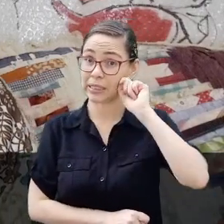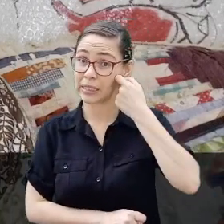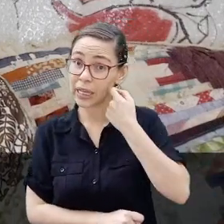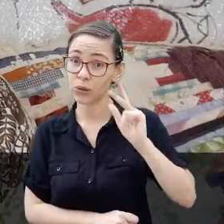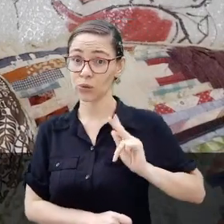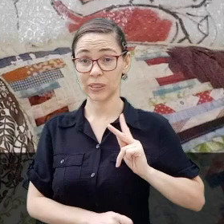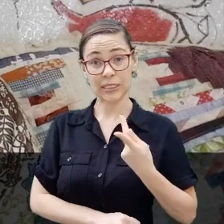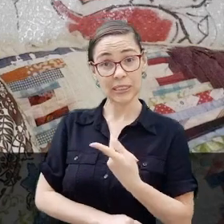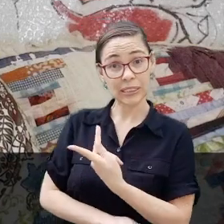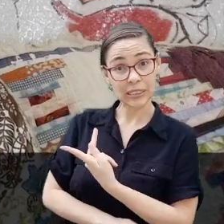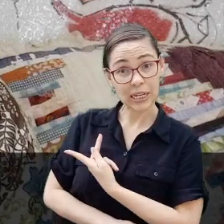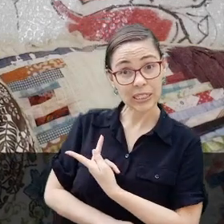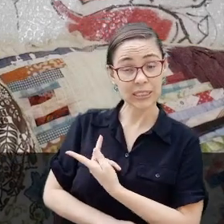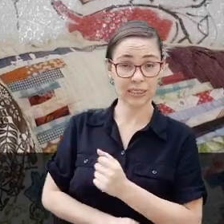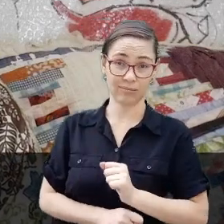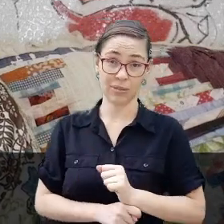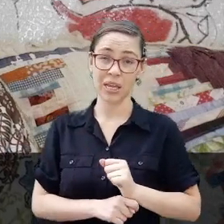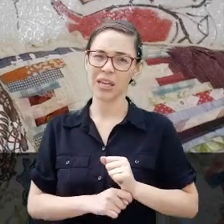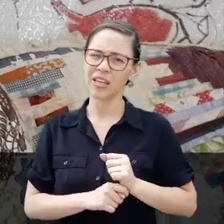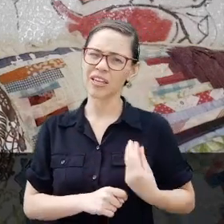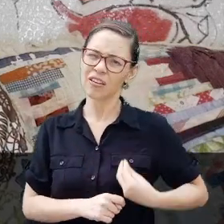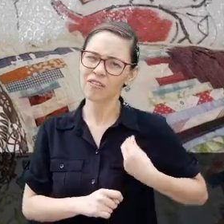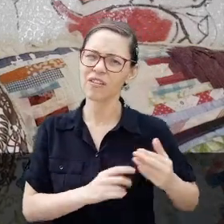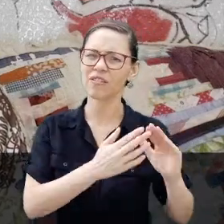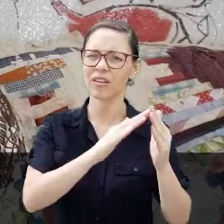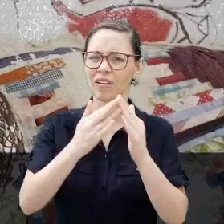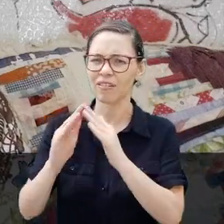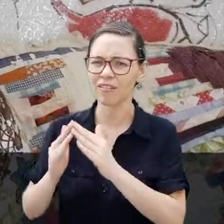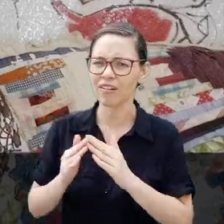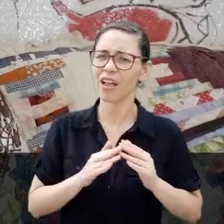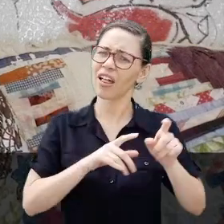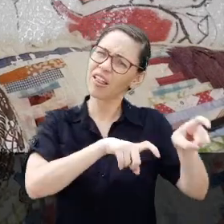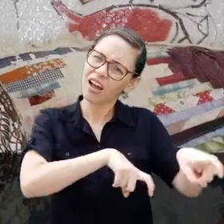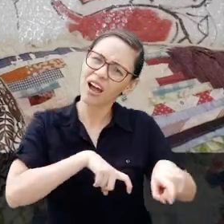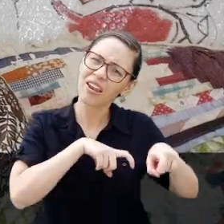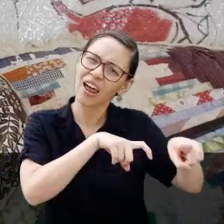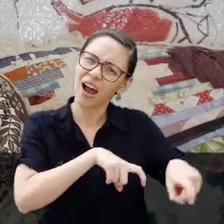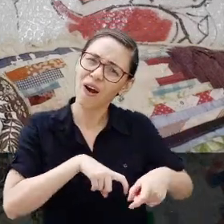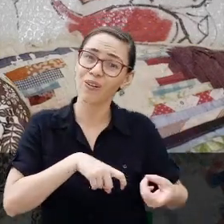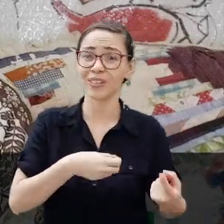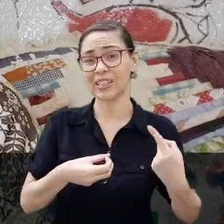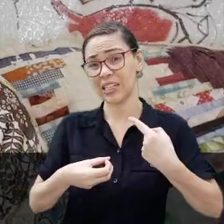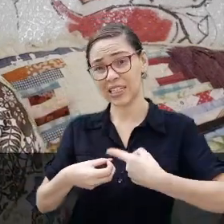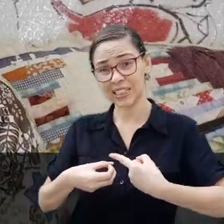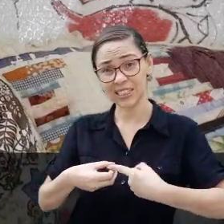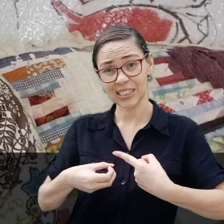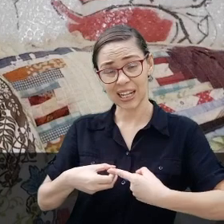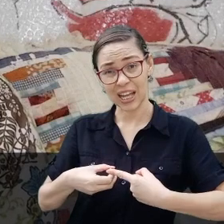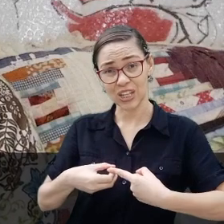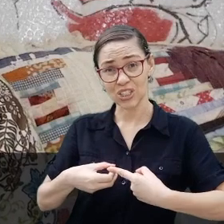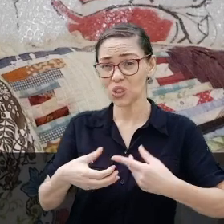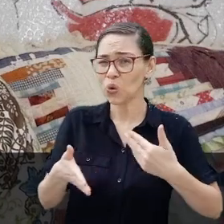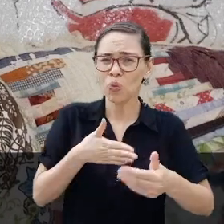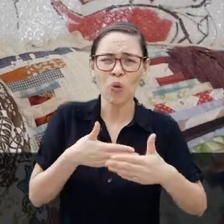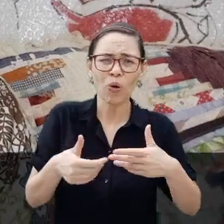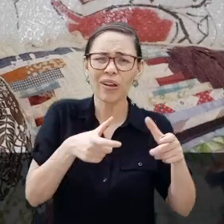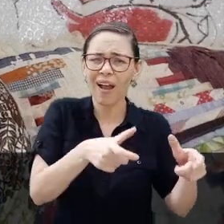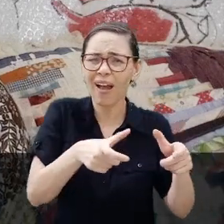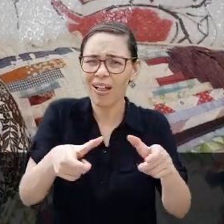negros, cisgêneras, trans, de periferia, do interior, da